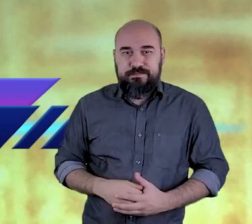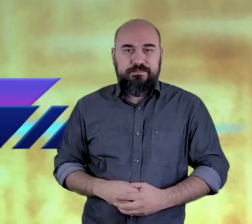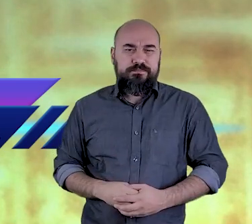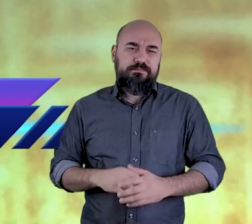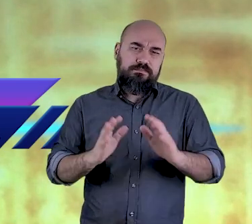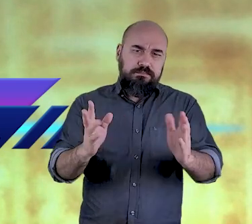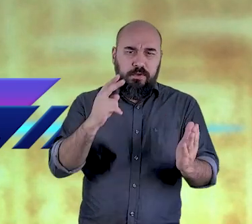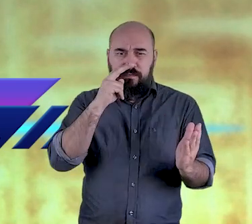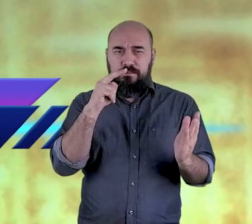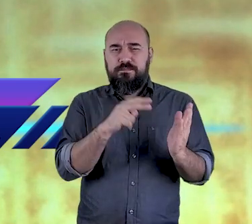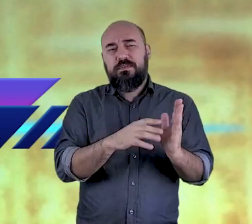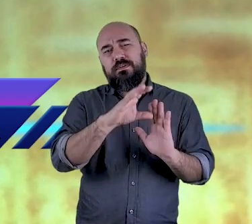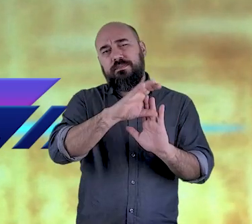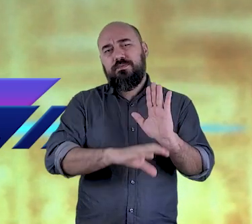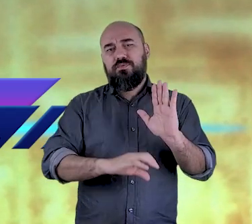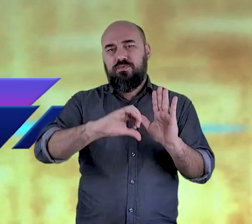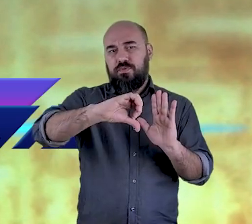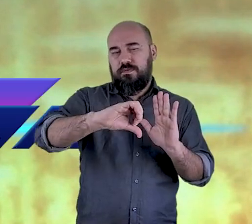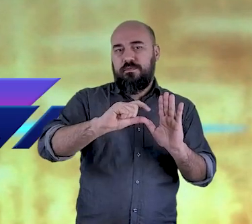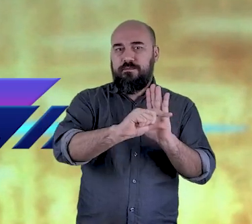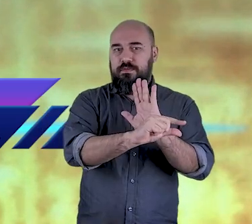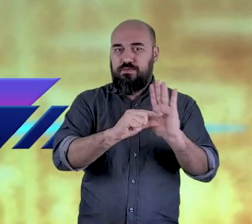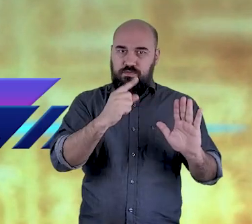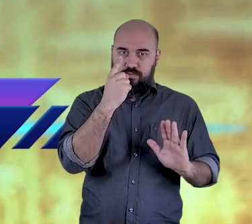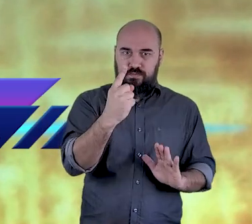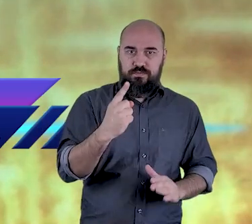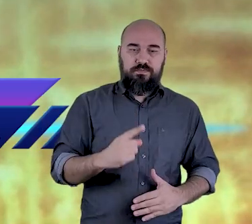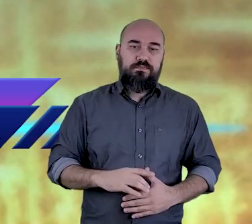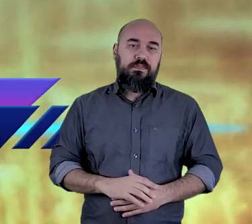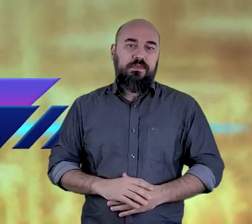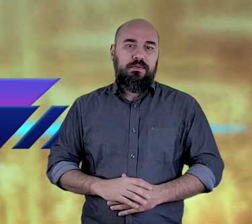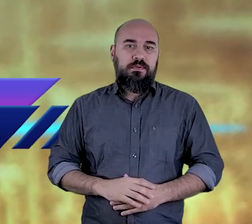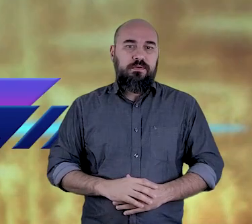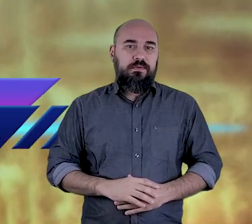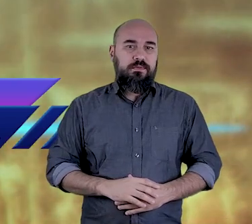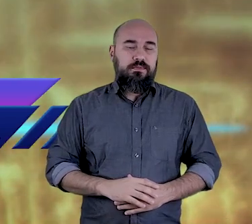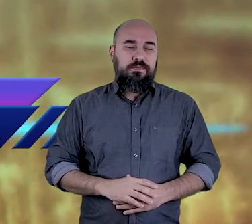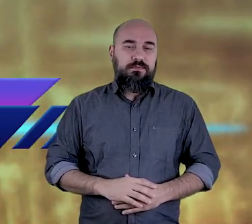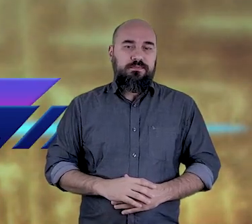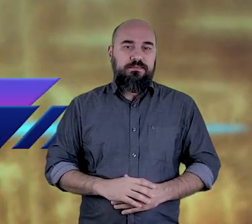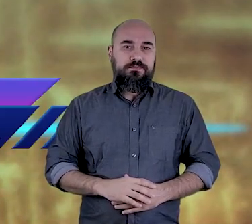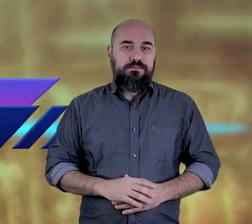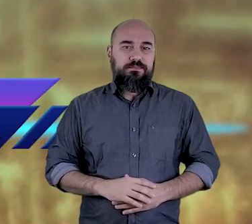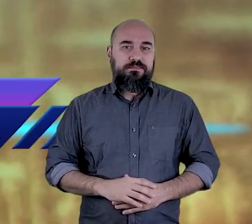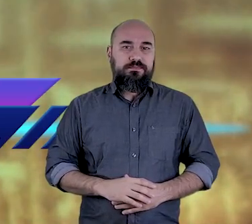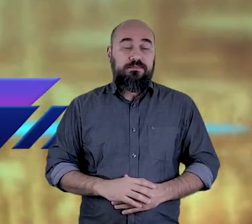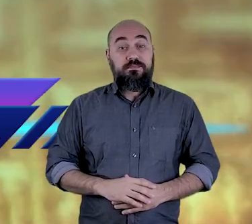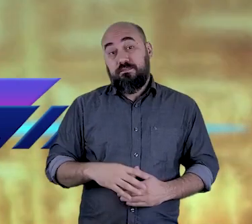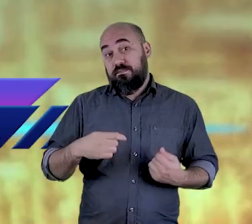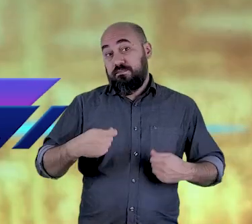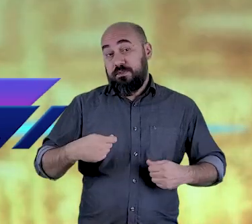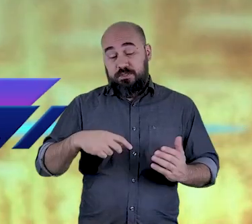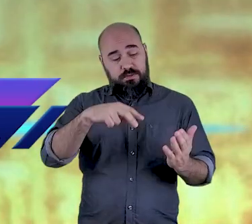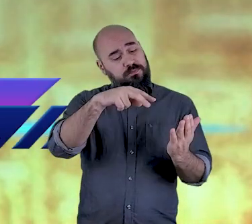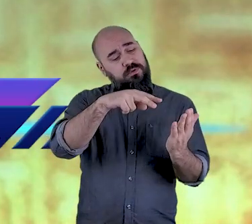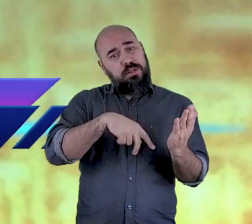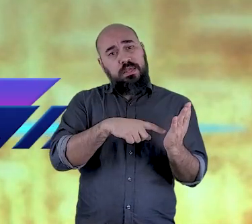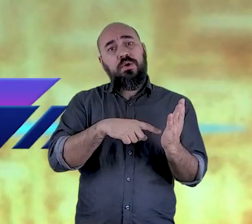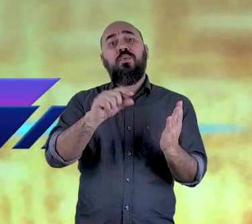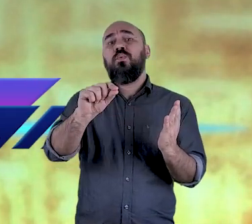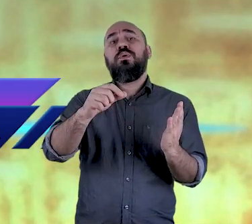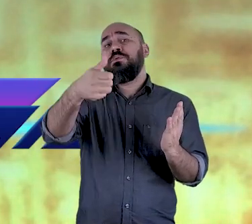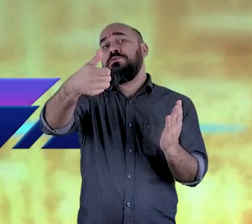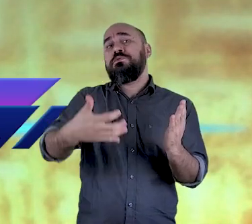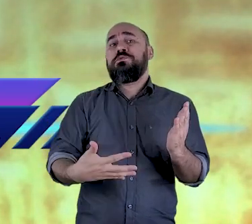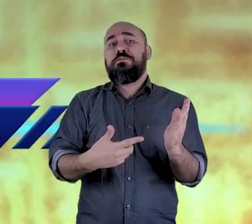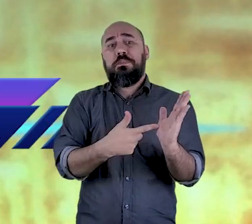começo Então vamos lá Daniel Capítulo 9 Versículo 1 vamos a Bíblia porque nós temos que ler exatamente o que